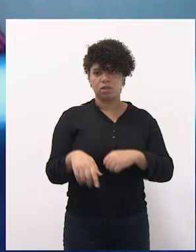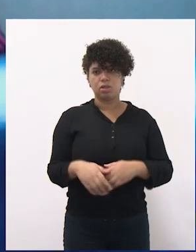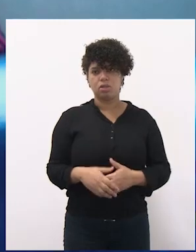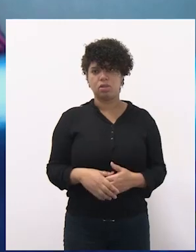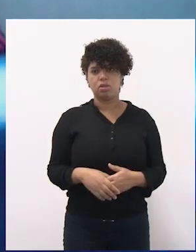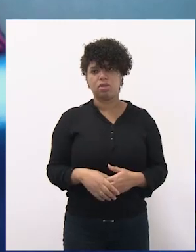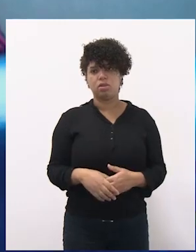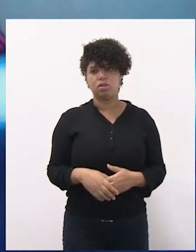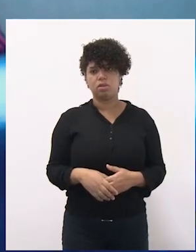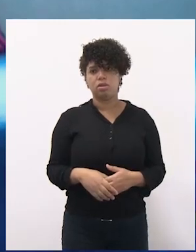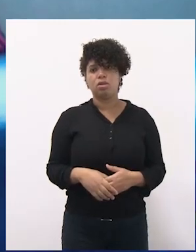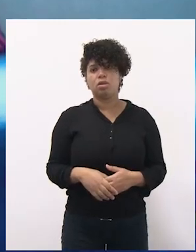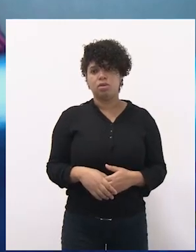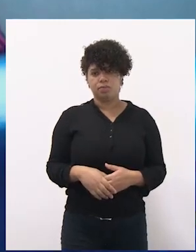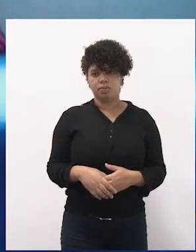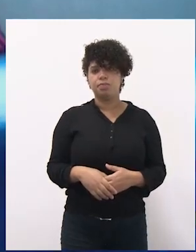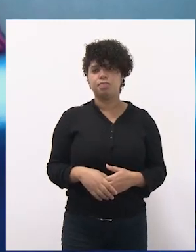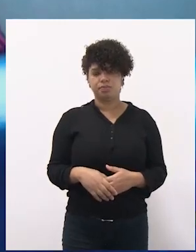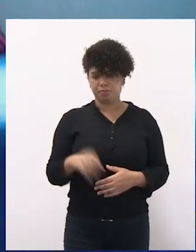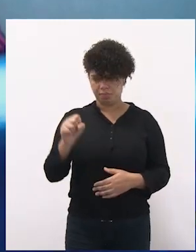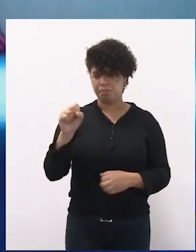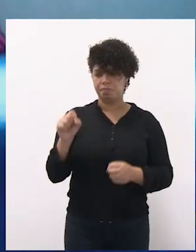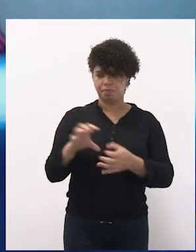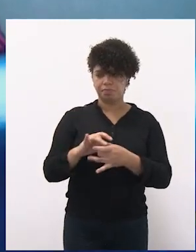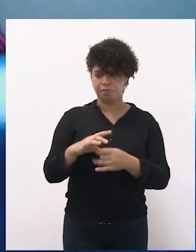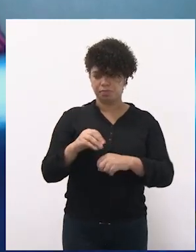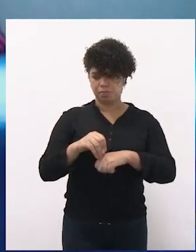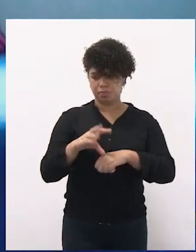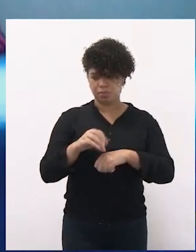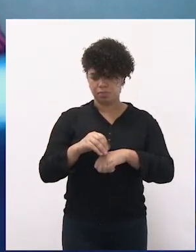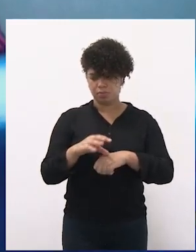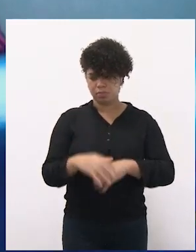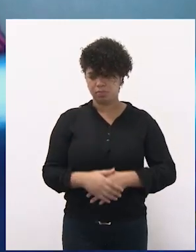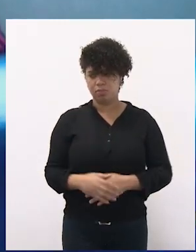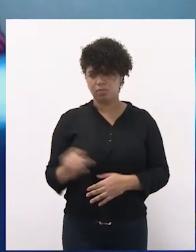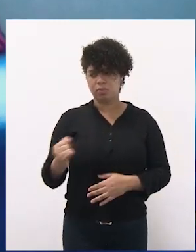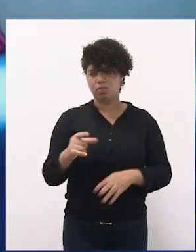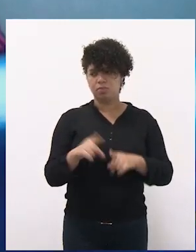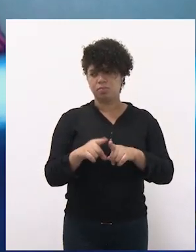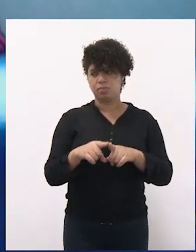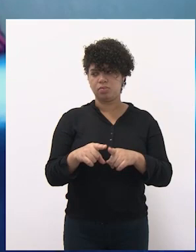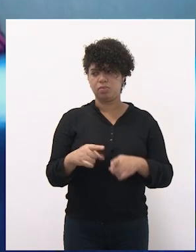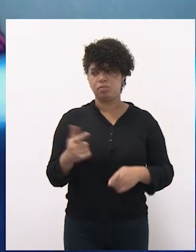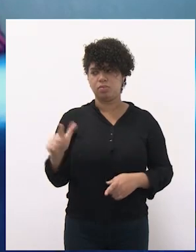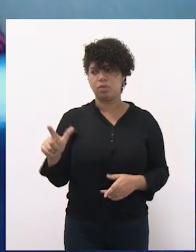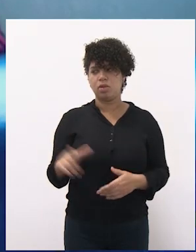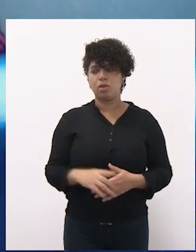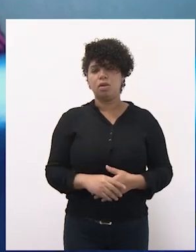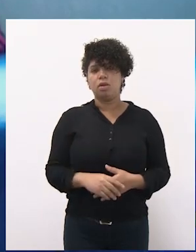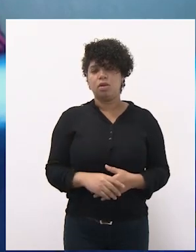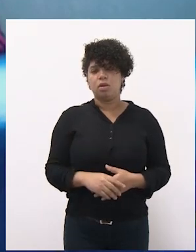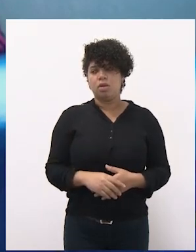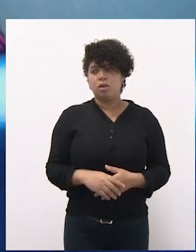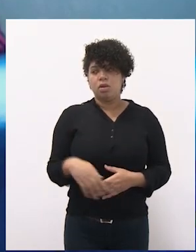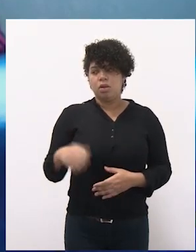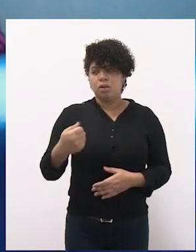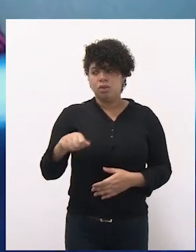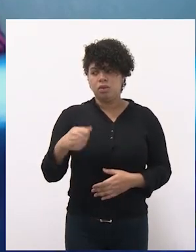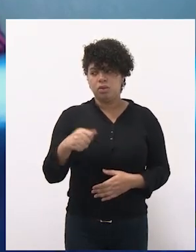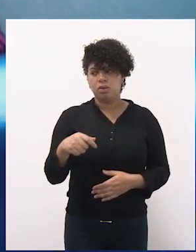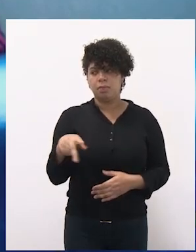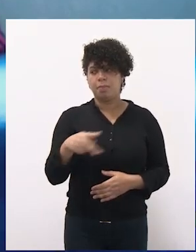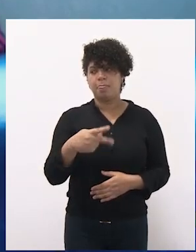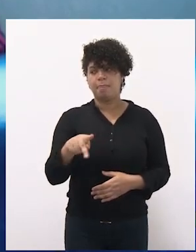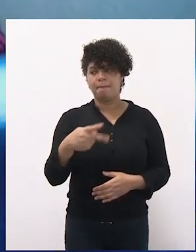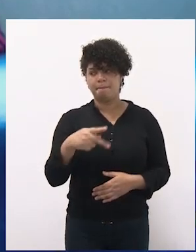falando? Pode. O importante também, então, Giovanni e Ana Paula, é você, professor,